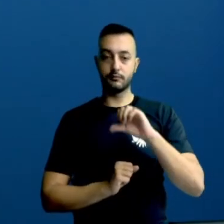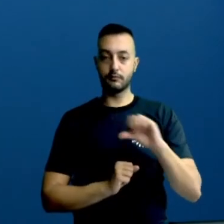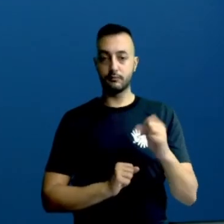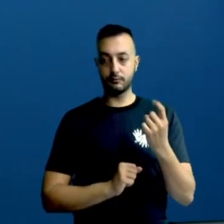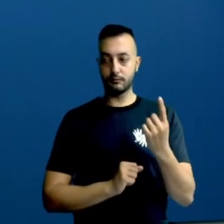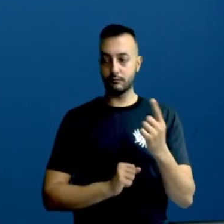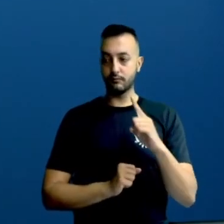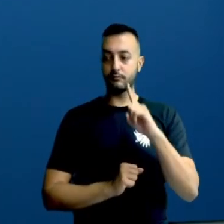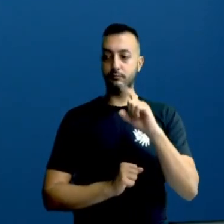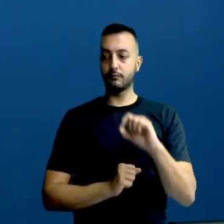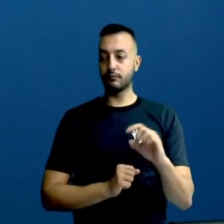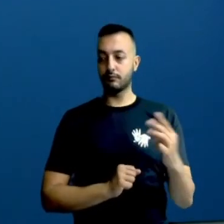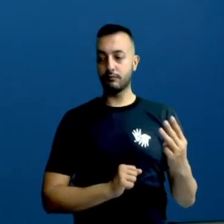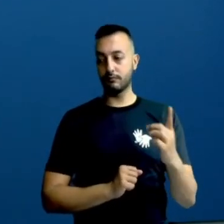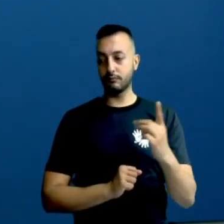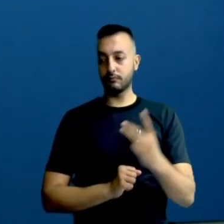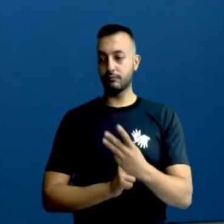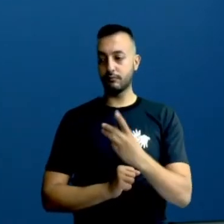1991,